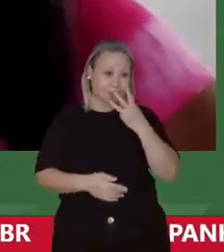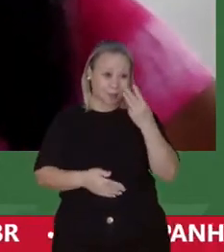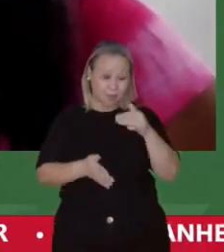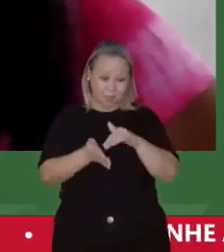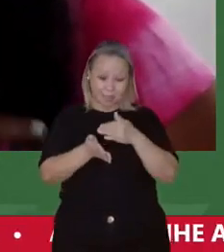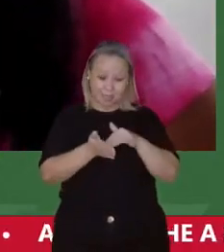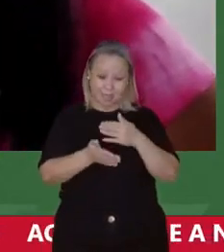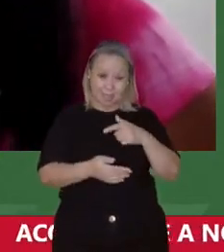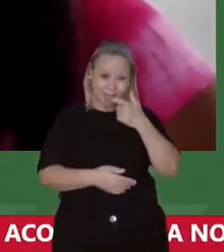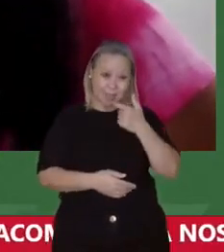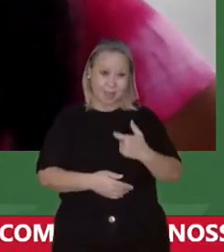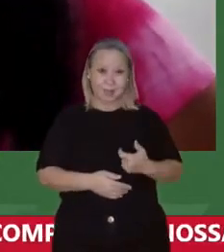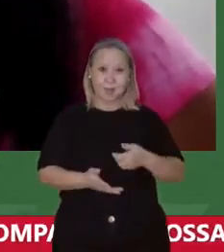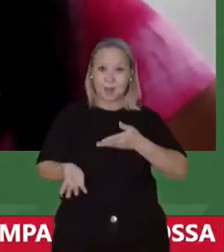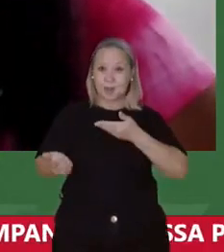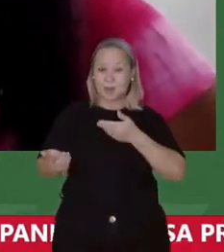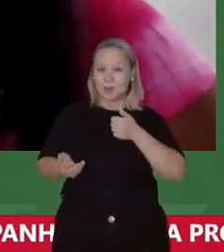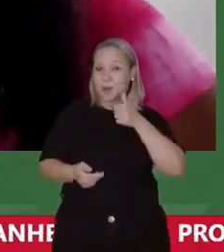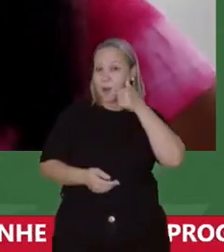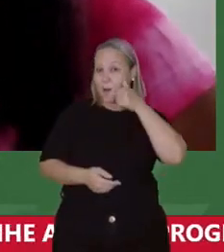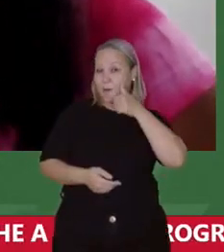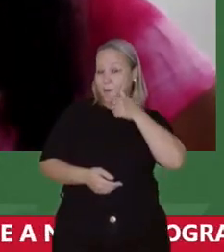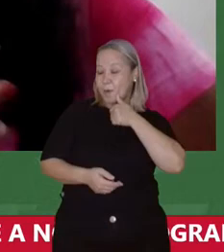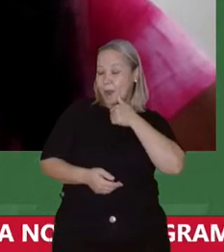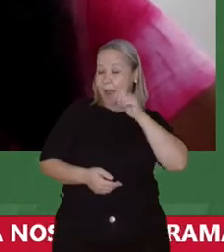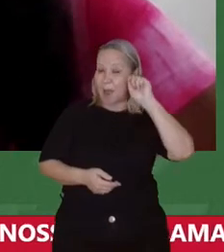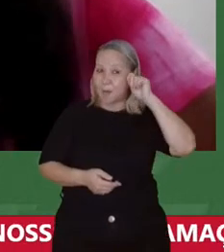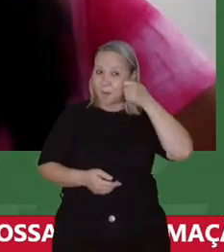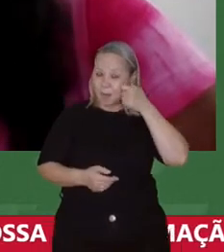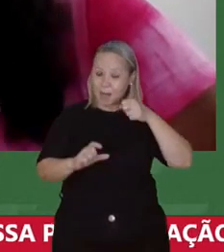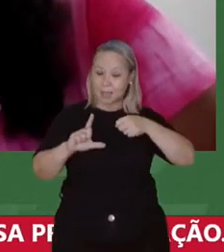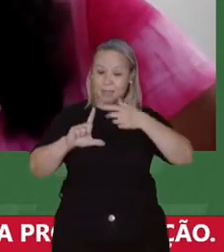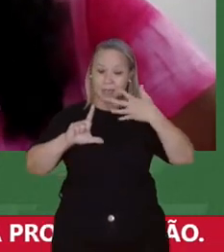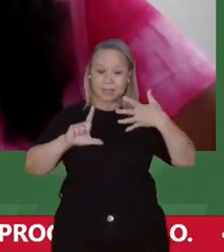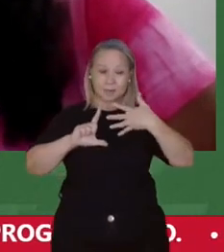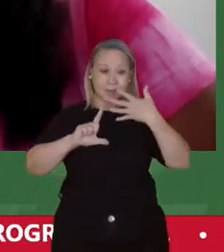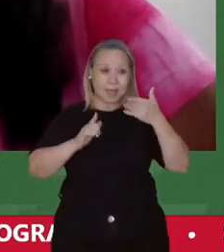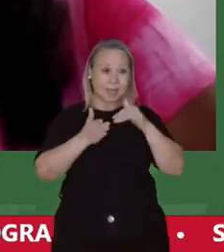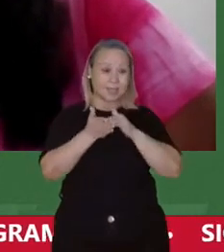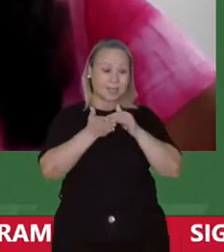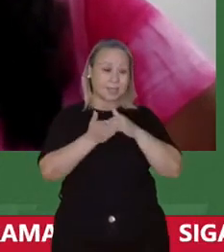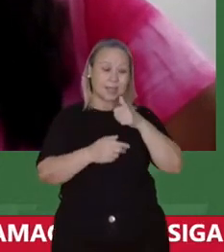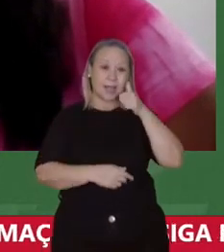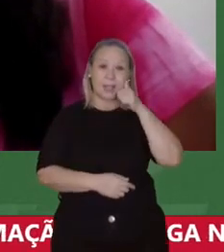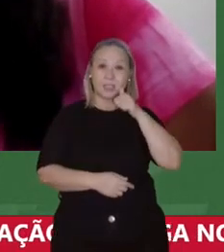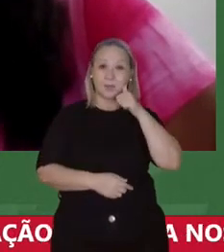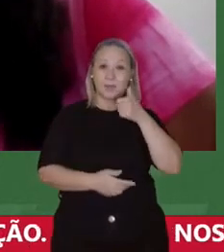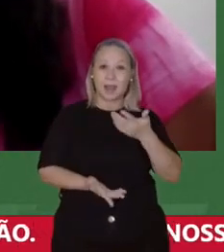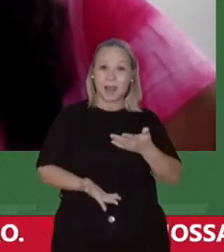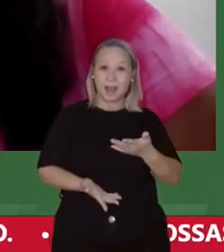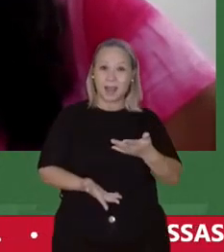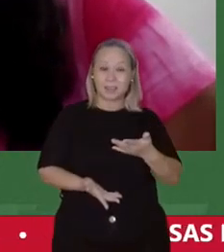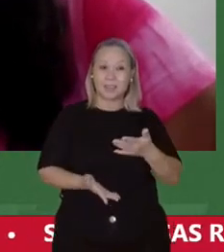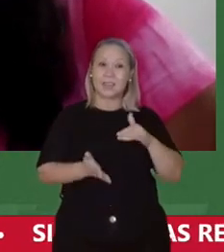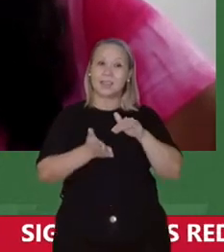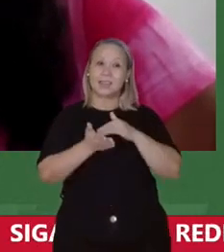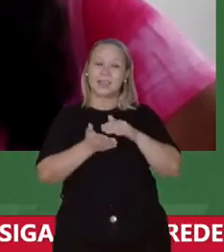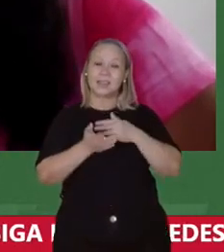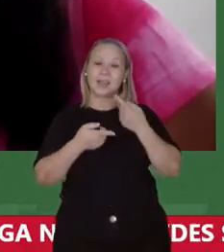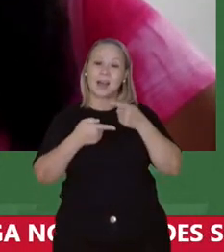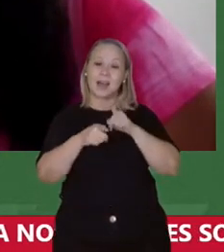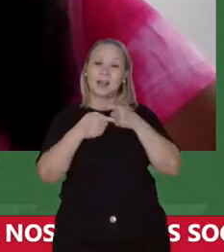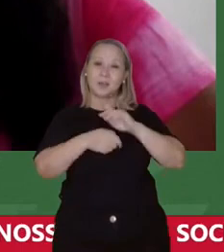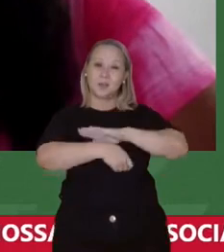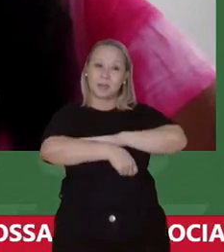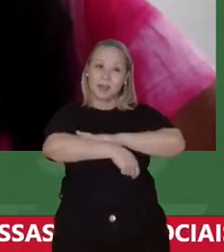secretários. Eu que sou uma jovem mulher preta LGBT, minha secretária de mulheres, Anne Moura, meu secretário de combate ao racismo,